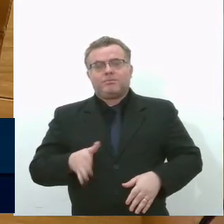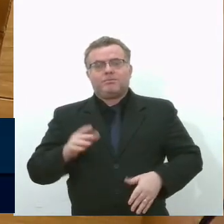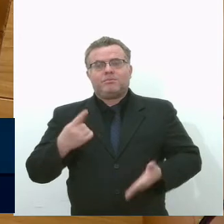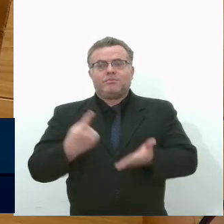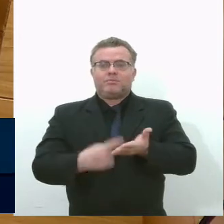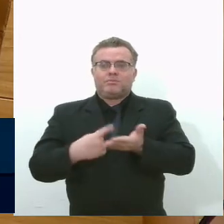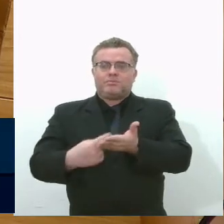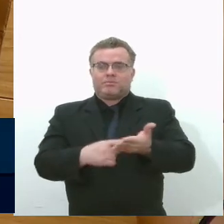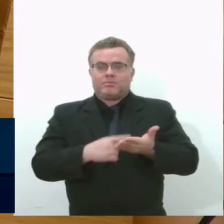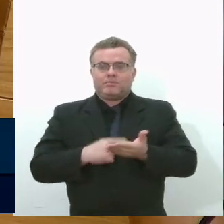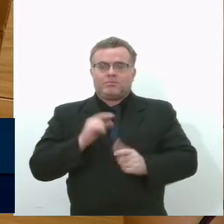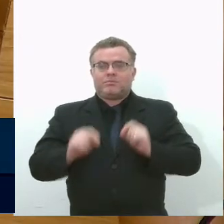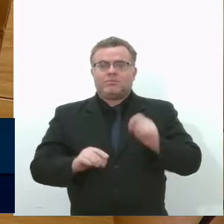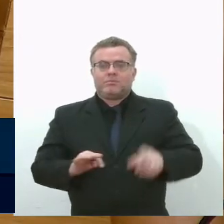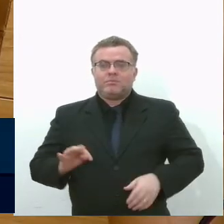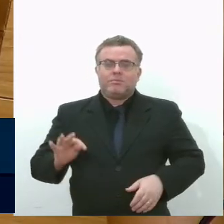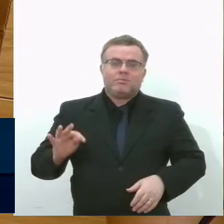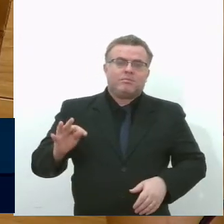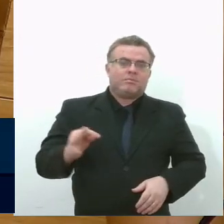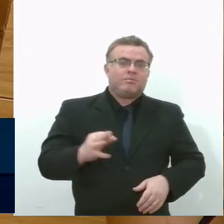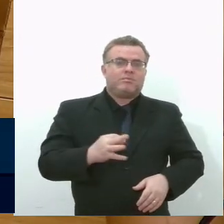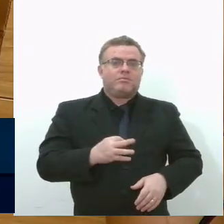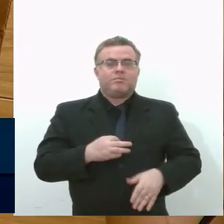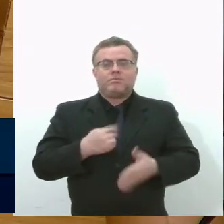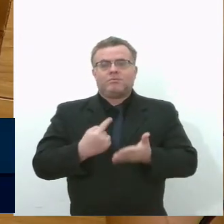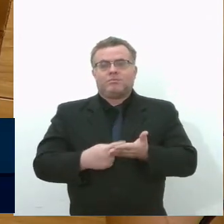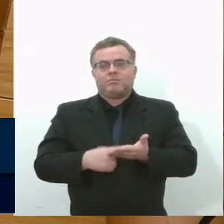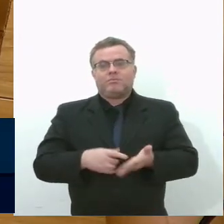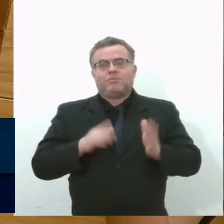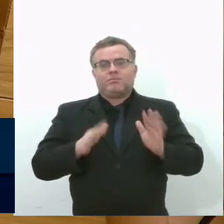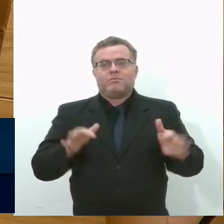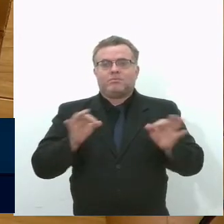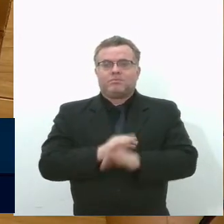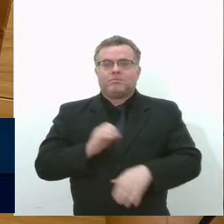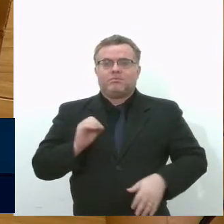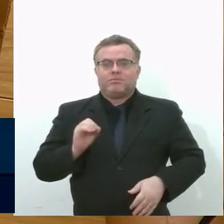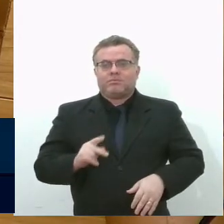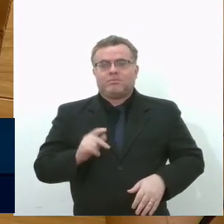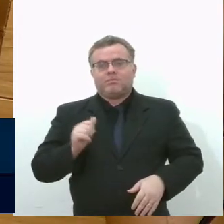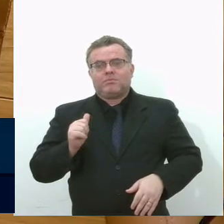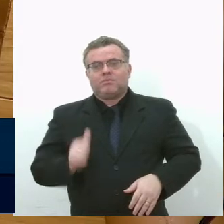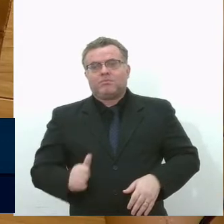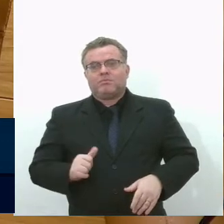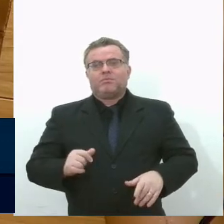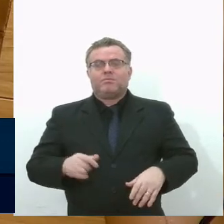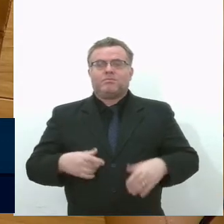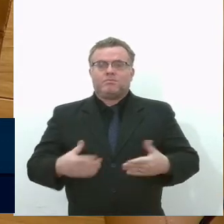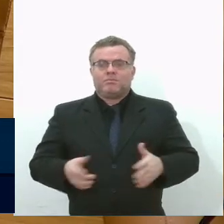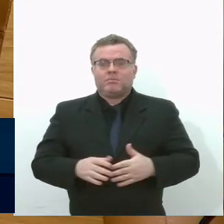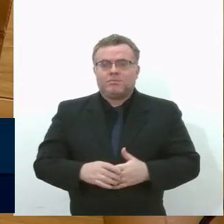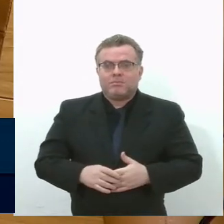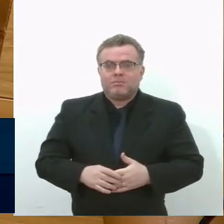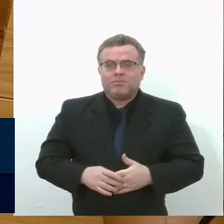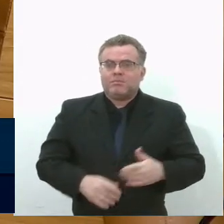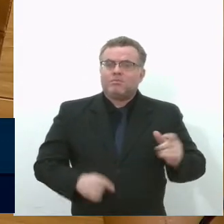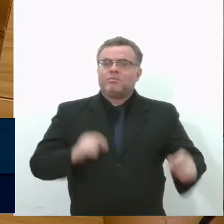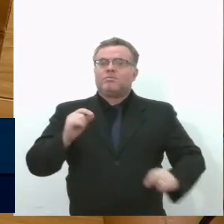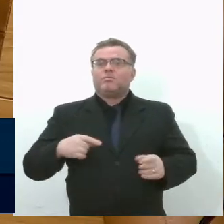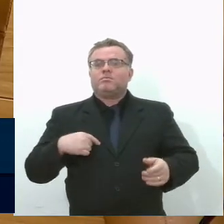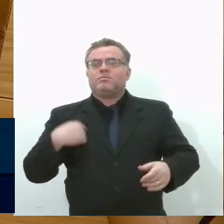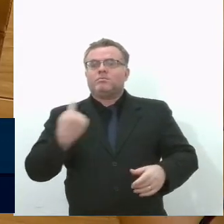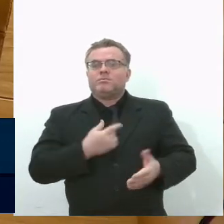GPS, tudo que é feito tecnicamente, é bom se frisar que todo o trabalho está sendo feito tecnicamente, já estamos começando todo esse